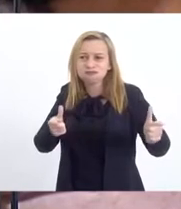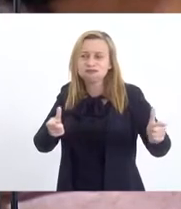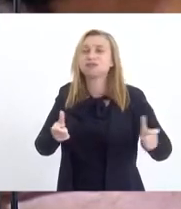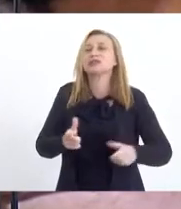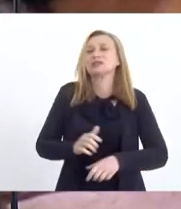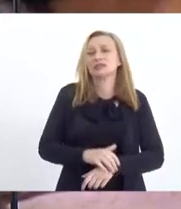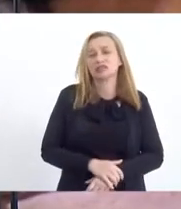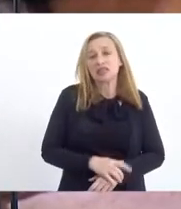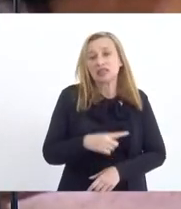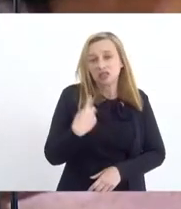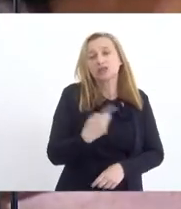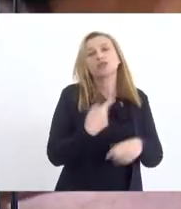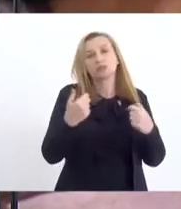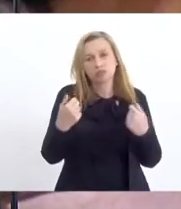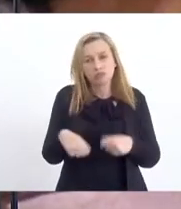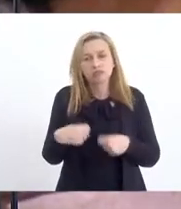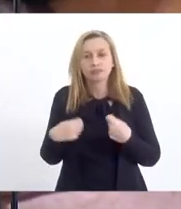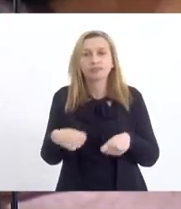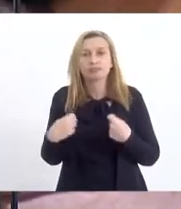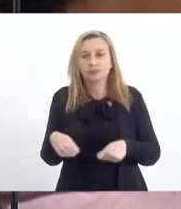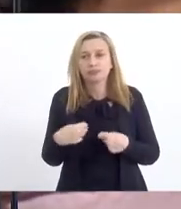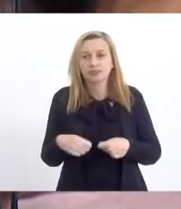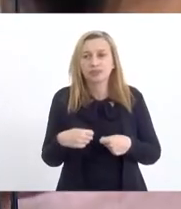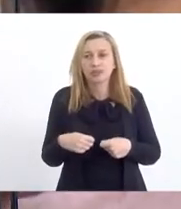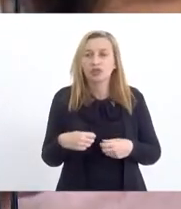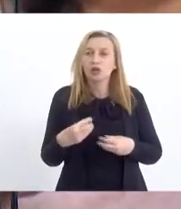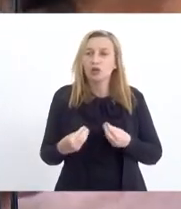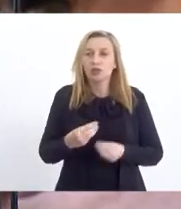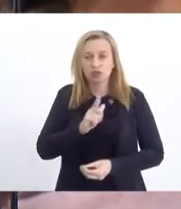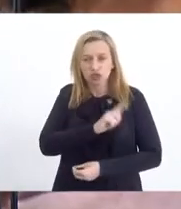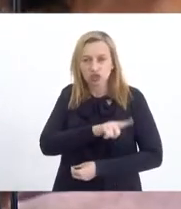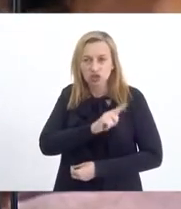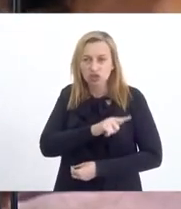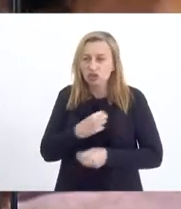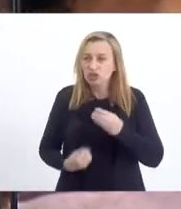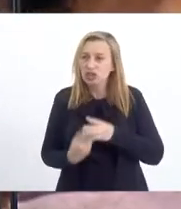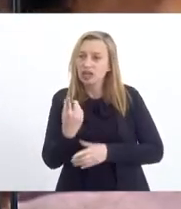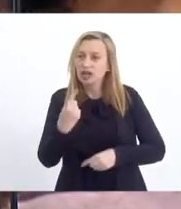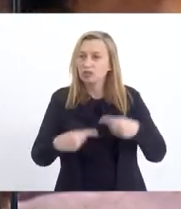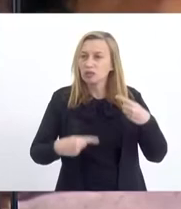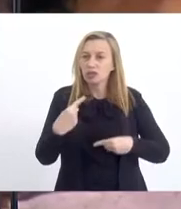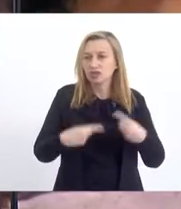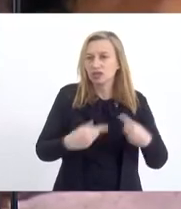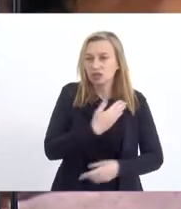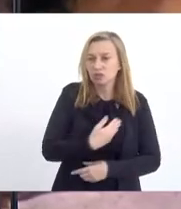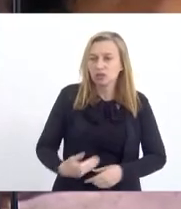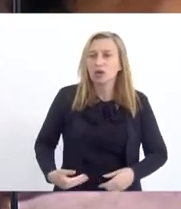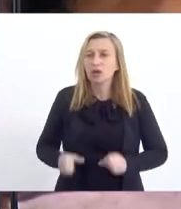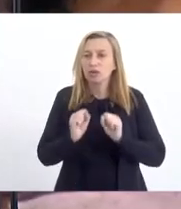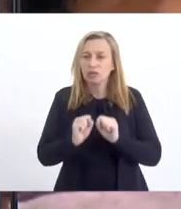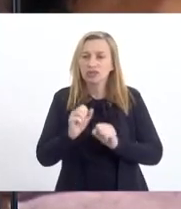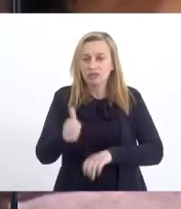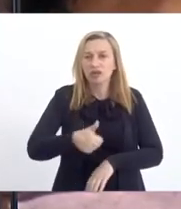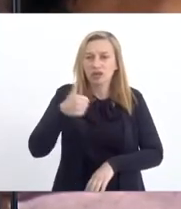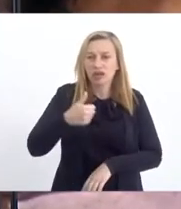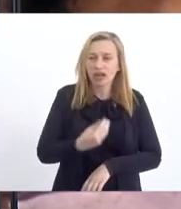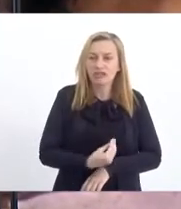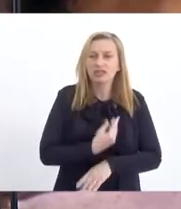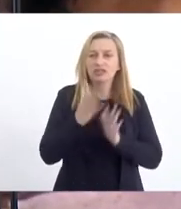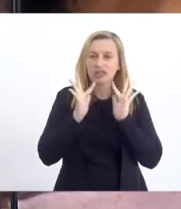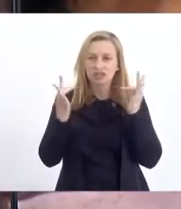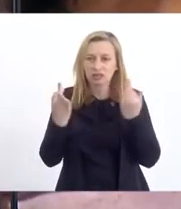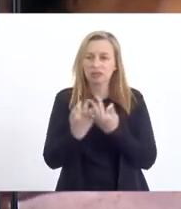consideravelmente. E nós precisamos, como gestores, criar políticas públicas para que possamos melhorar a vida dessas